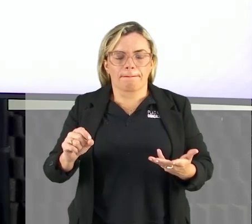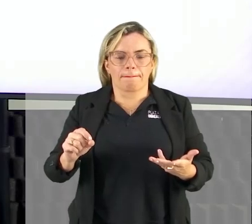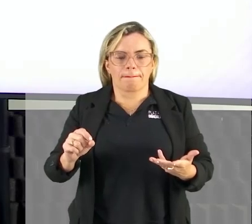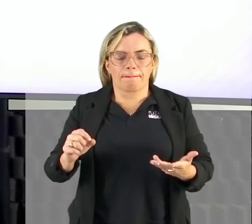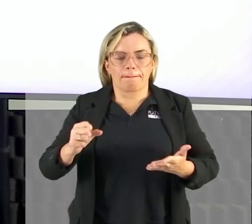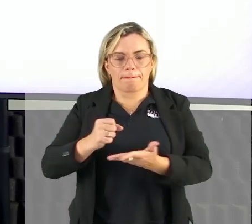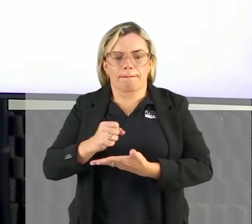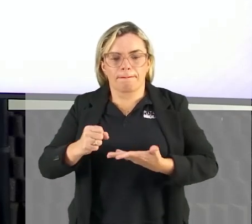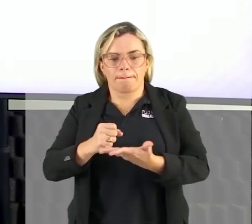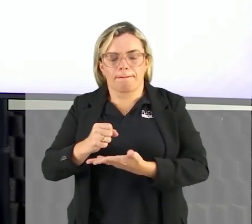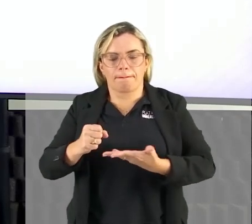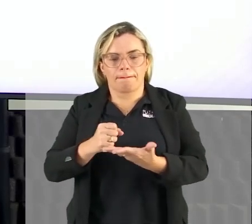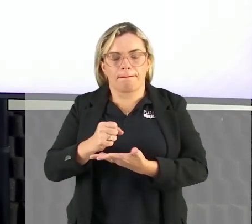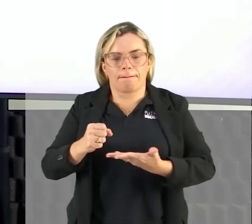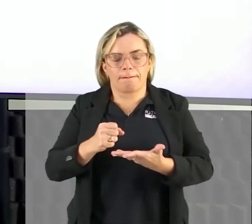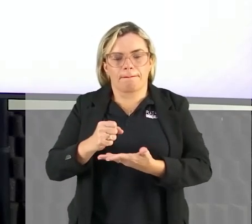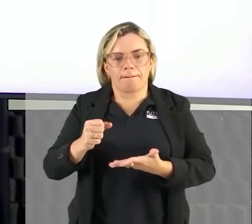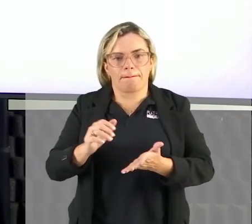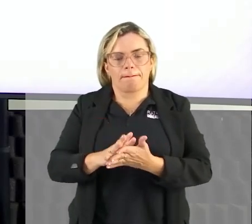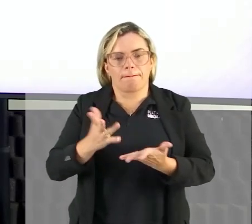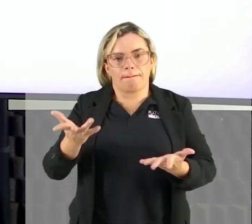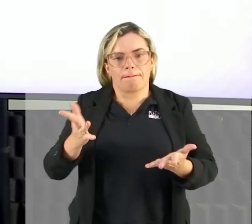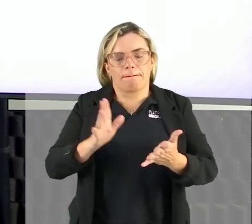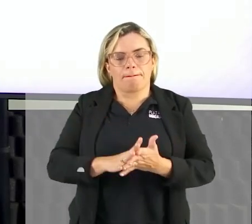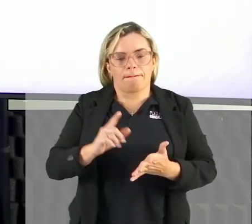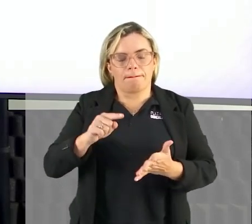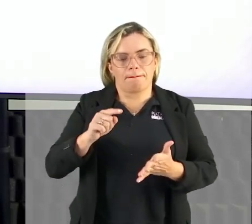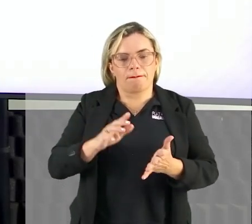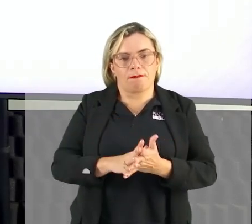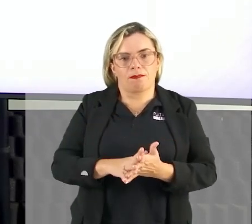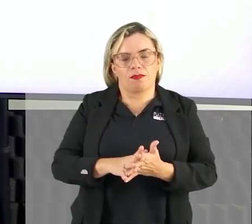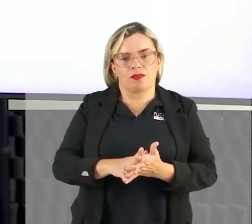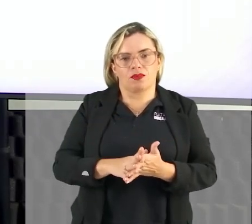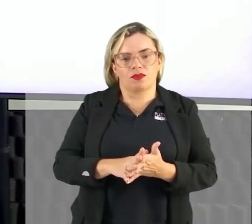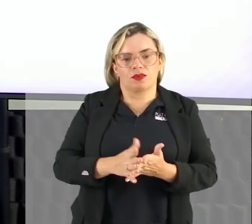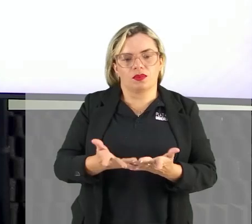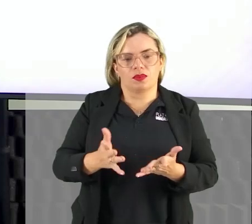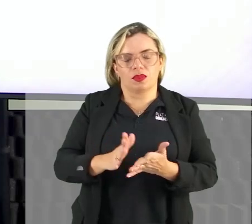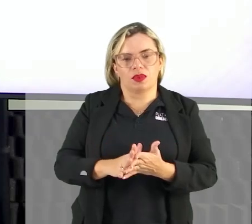lá na base mesmo, são produtores, então não tem como